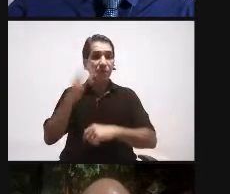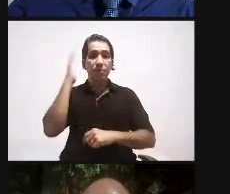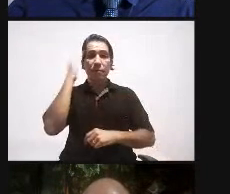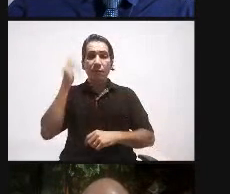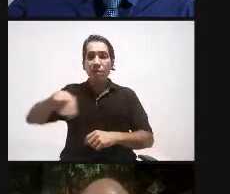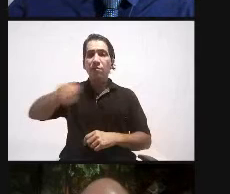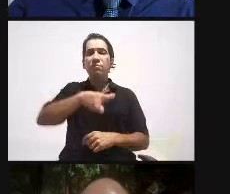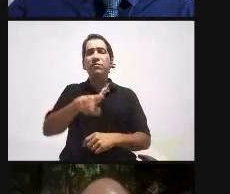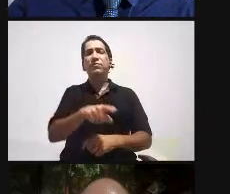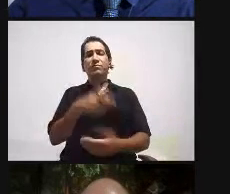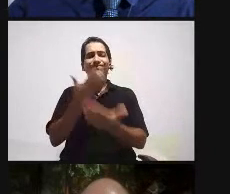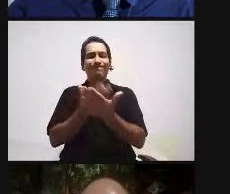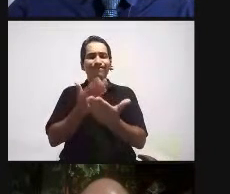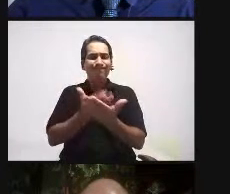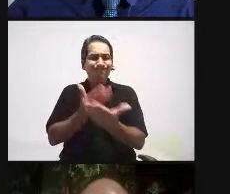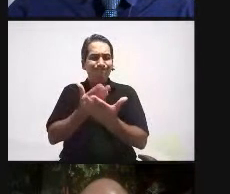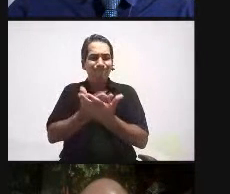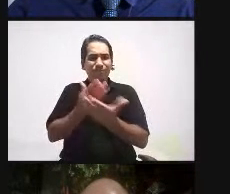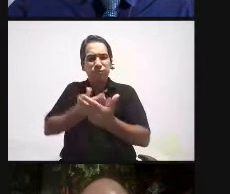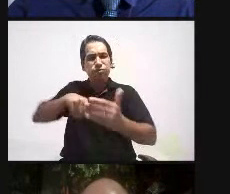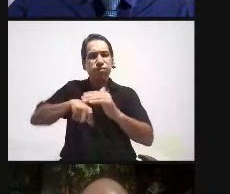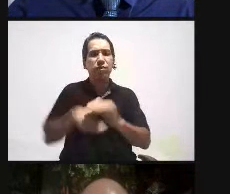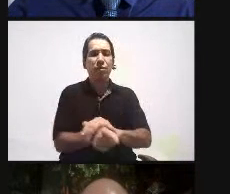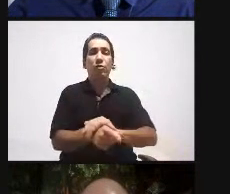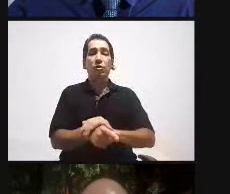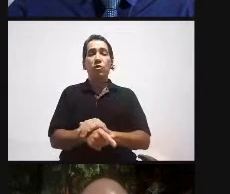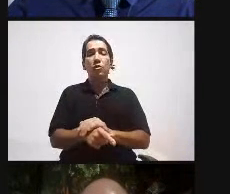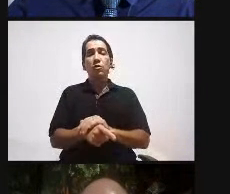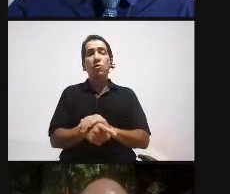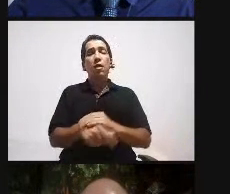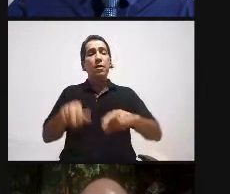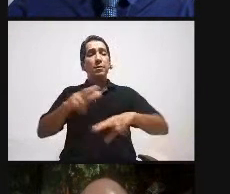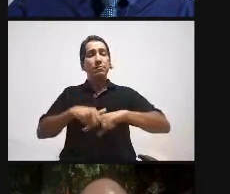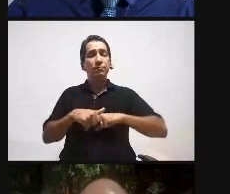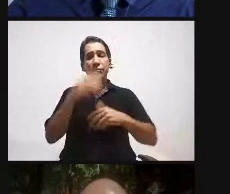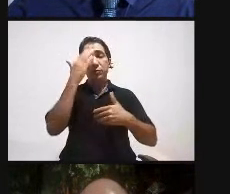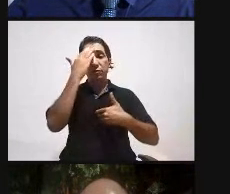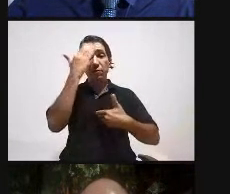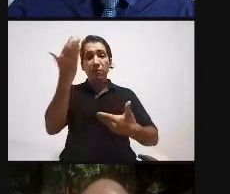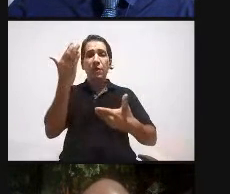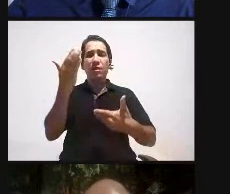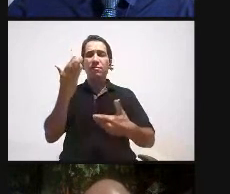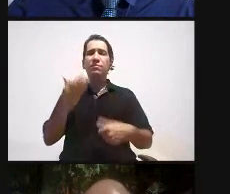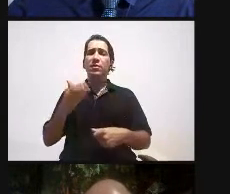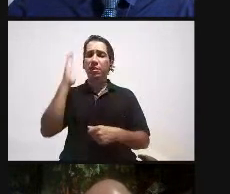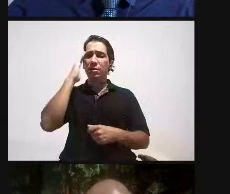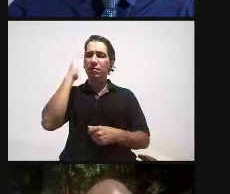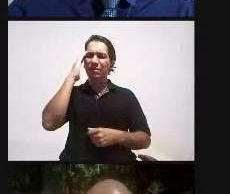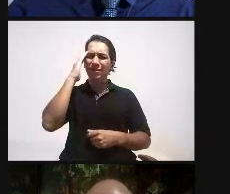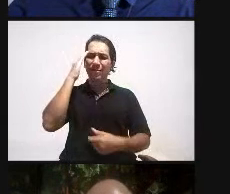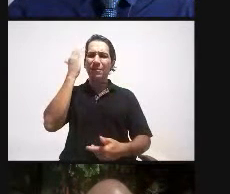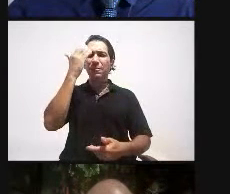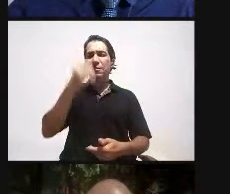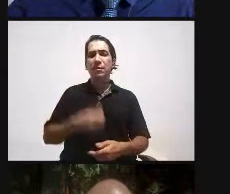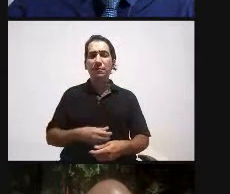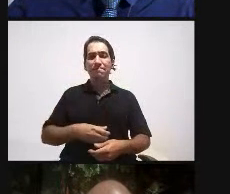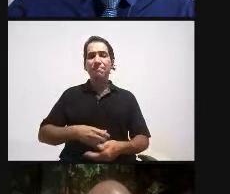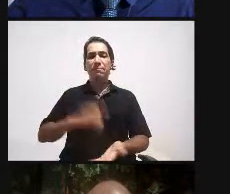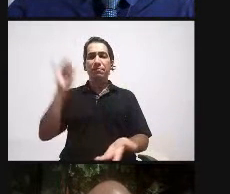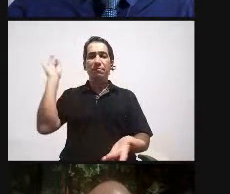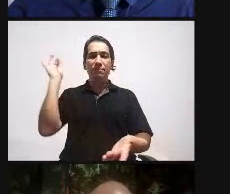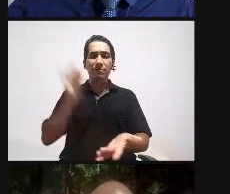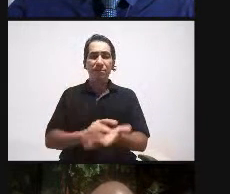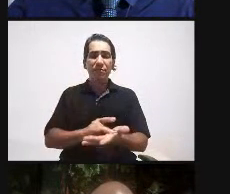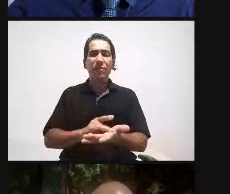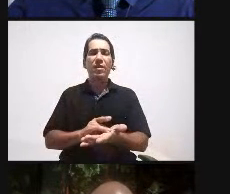de administração. E, então, agradecido por estar aqui nessa noite importante, e sei e tenho certeza e conclamo todos a participarem,